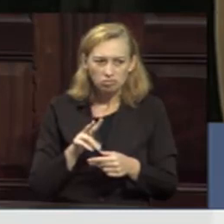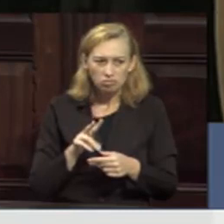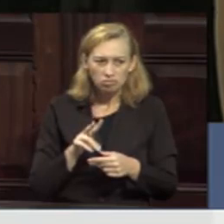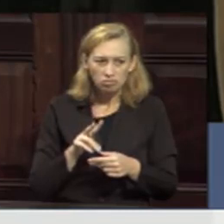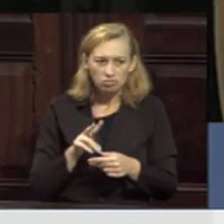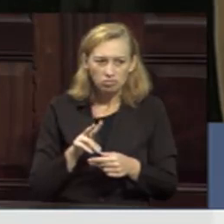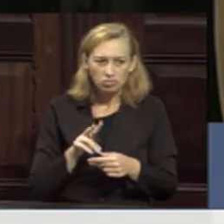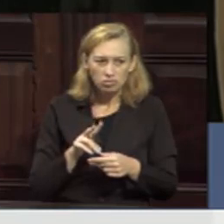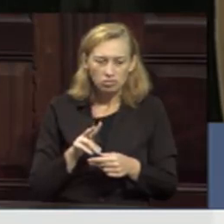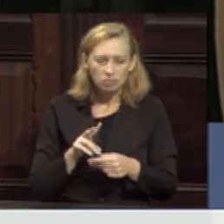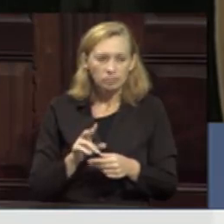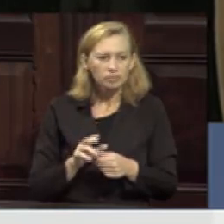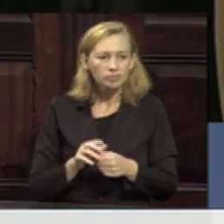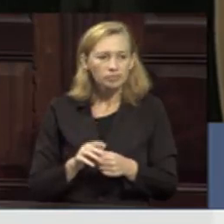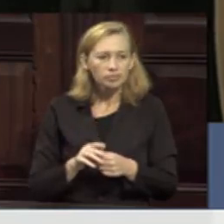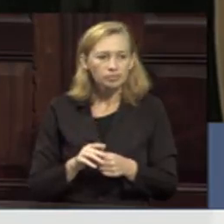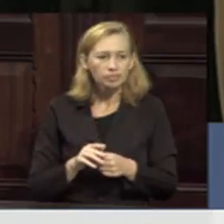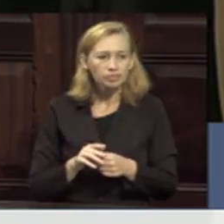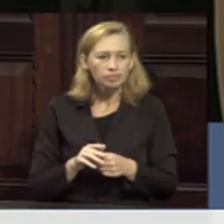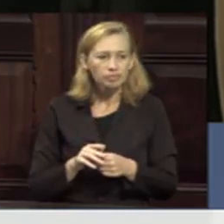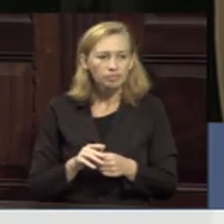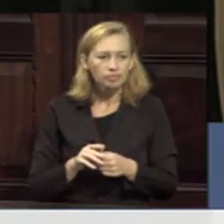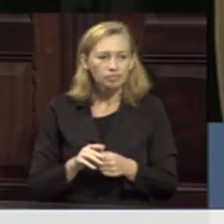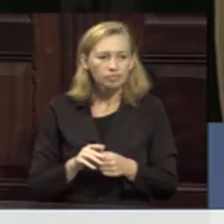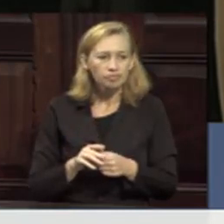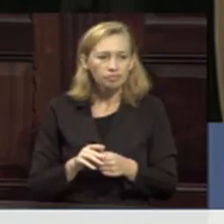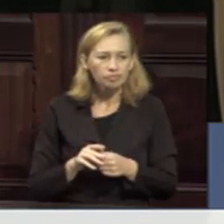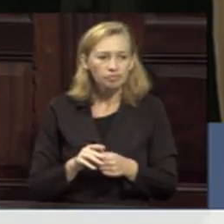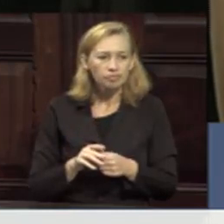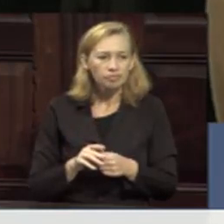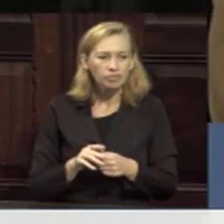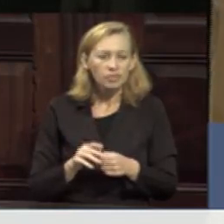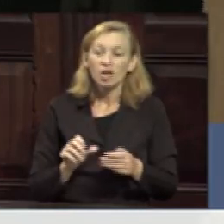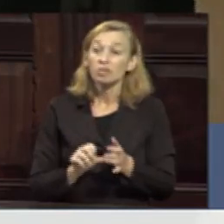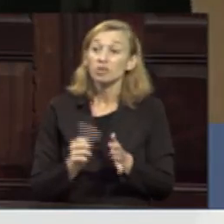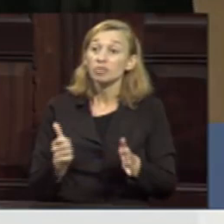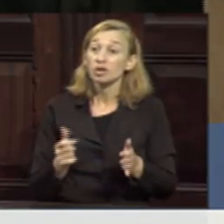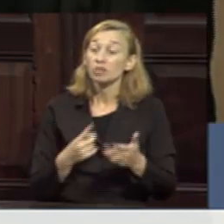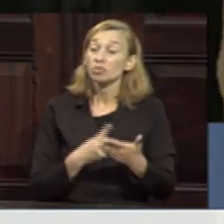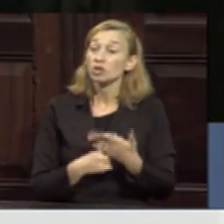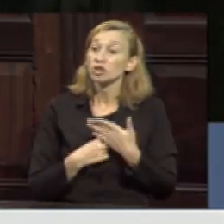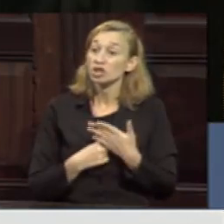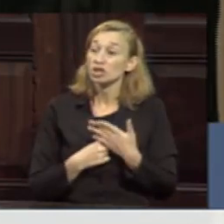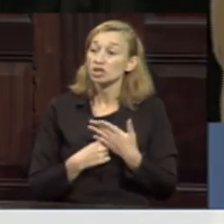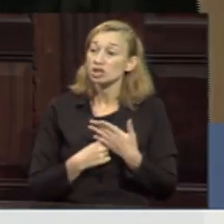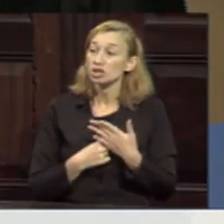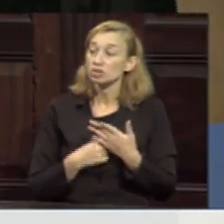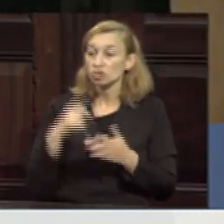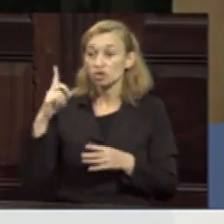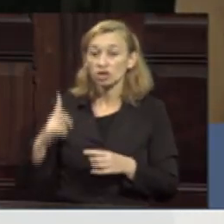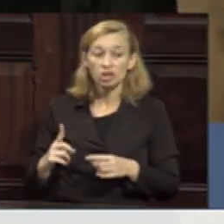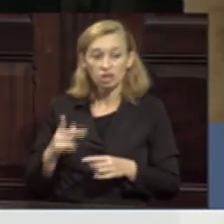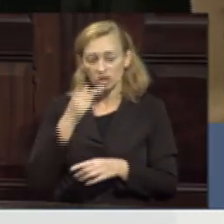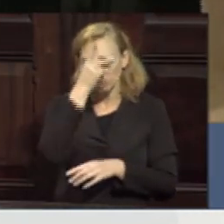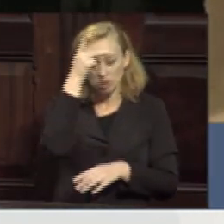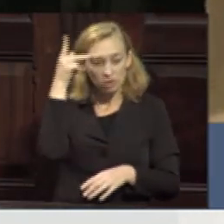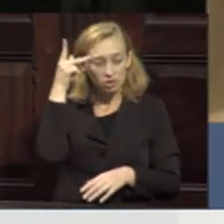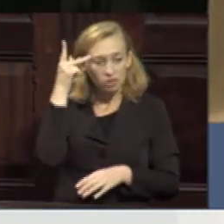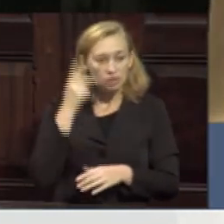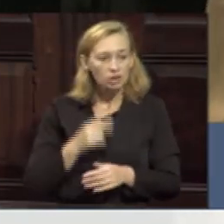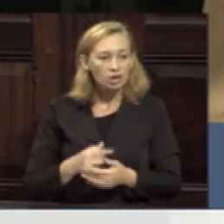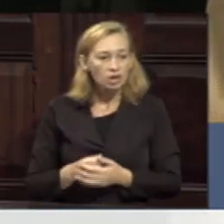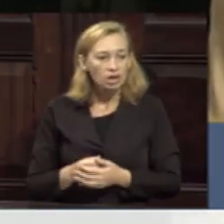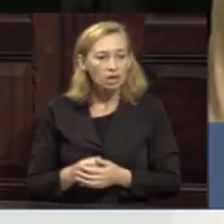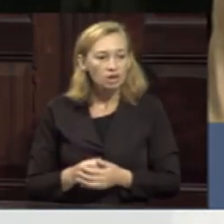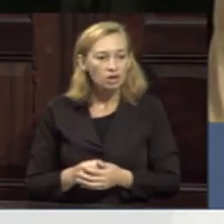bandido? Primeiro, quem defende os direitos humanos não defende bandido. Conclua, deputado. Eu vou concluir. Agora